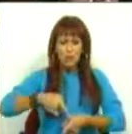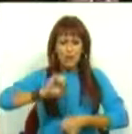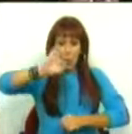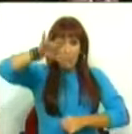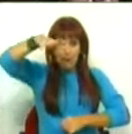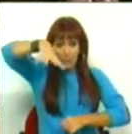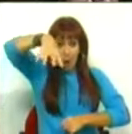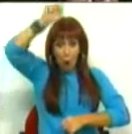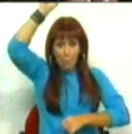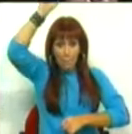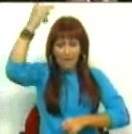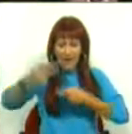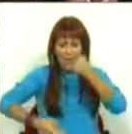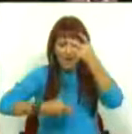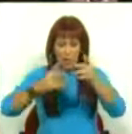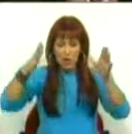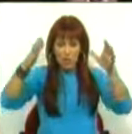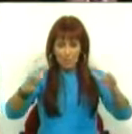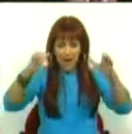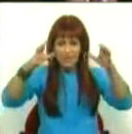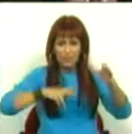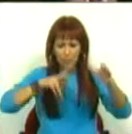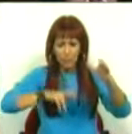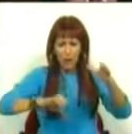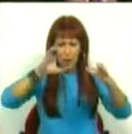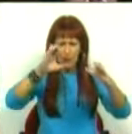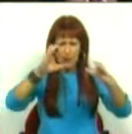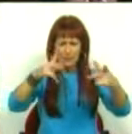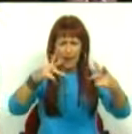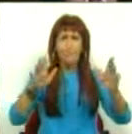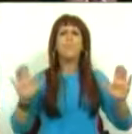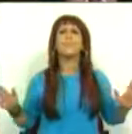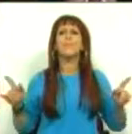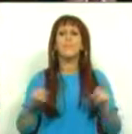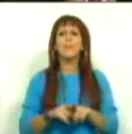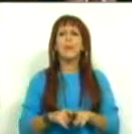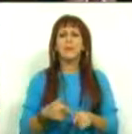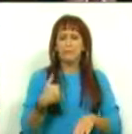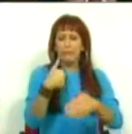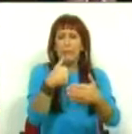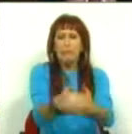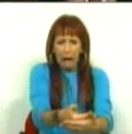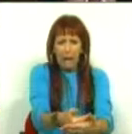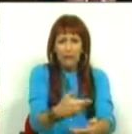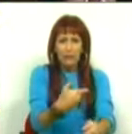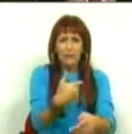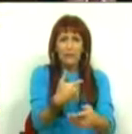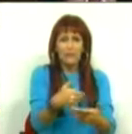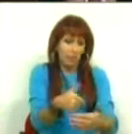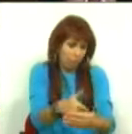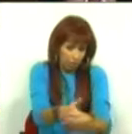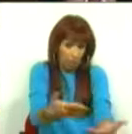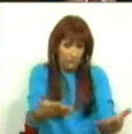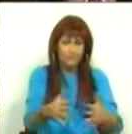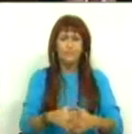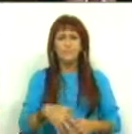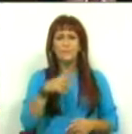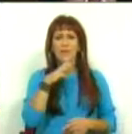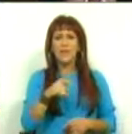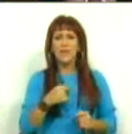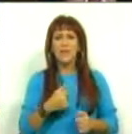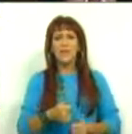primeiro desligamento analógico de parte do território nacional, ou seja, surge tarde e a más horas.